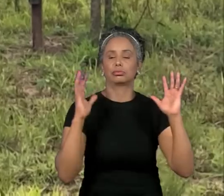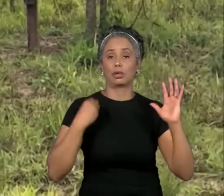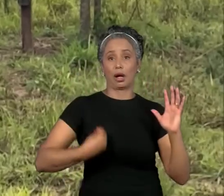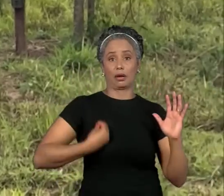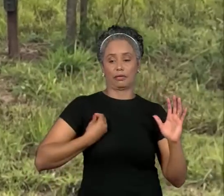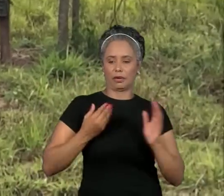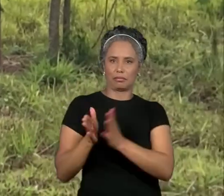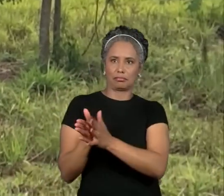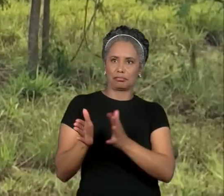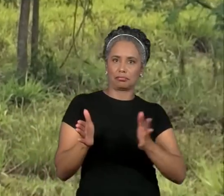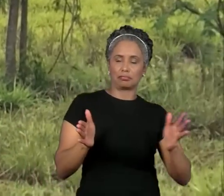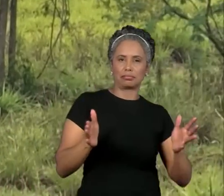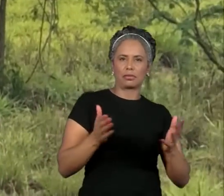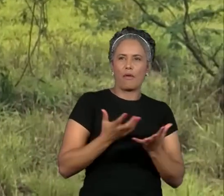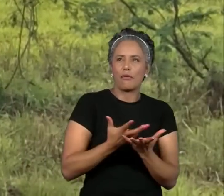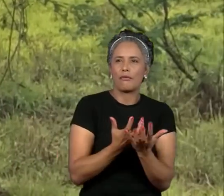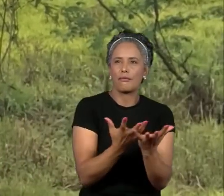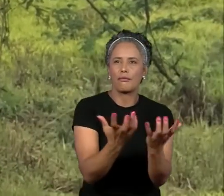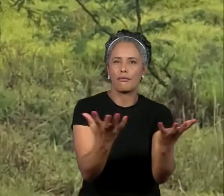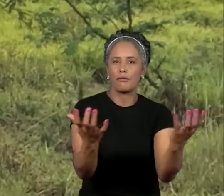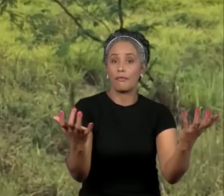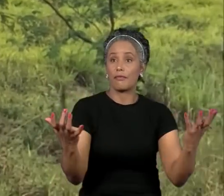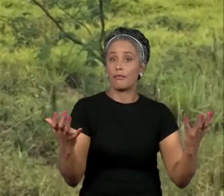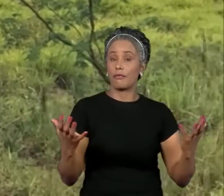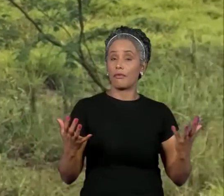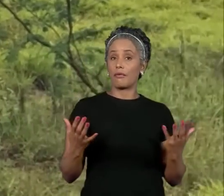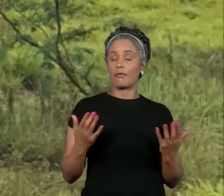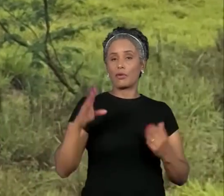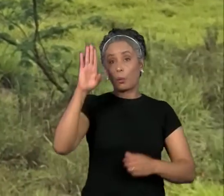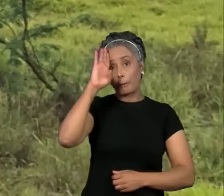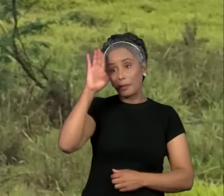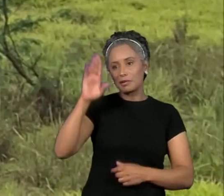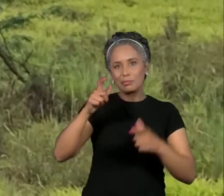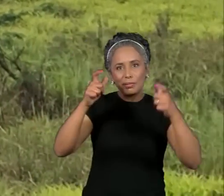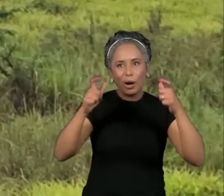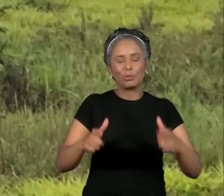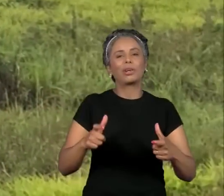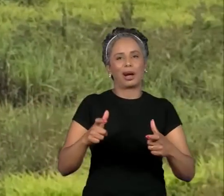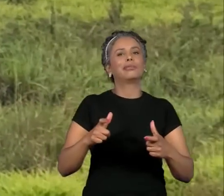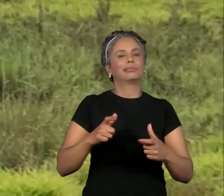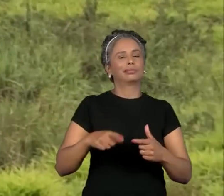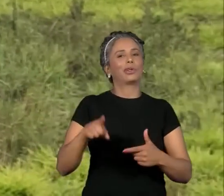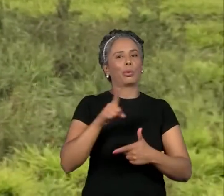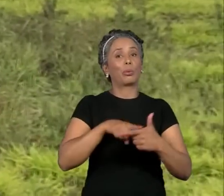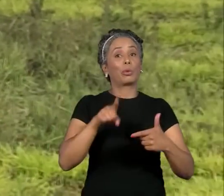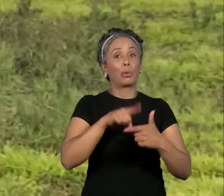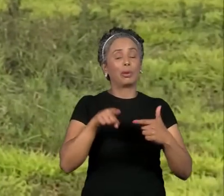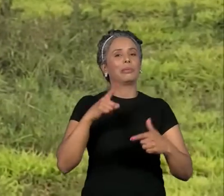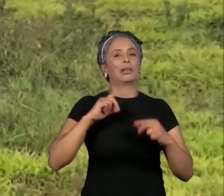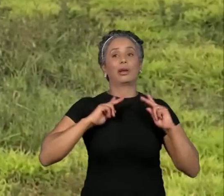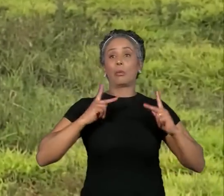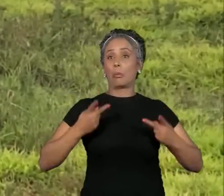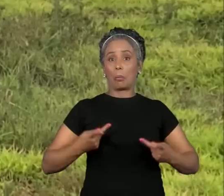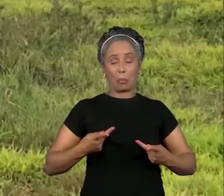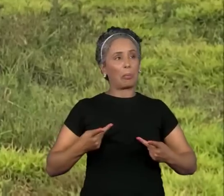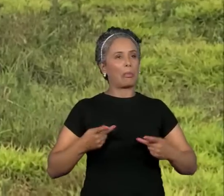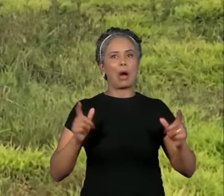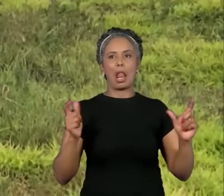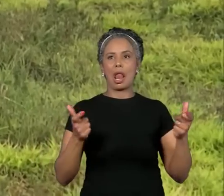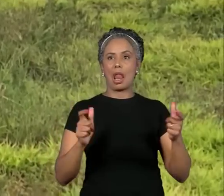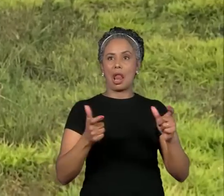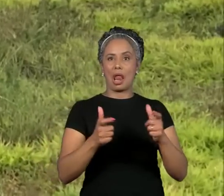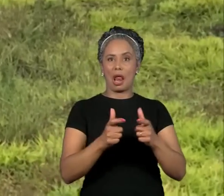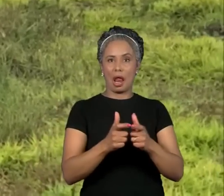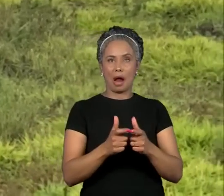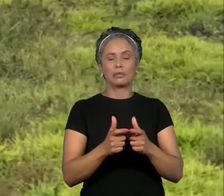cerrado, bioma principal de ocorrência da espécie, já sofre com extinções de populações locais. Canelinha